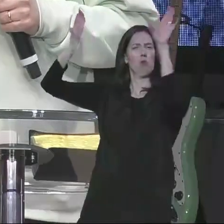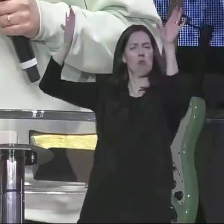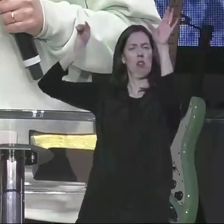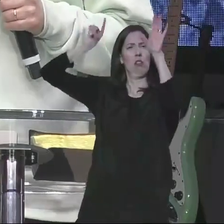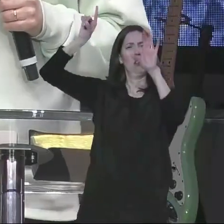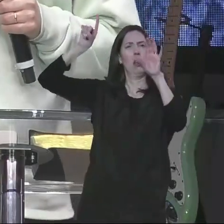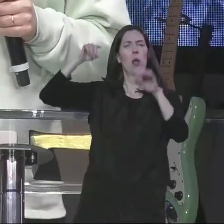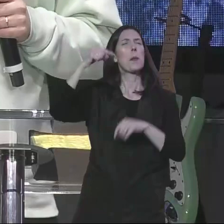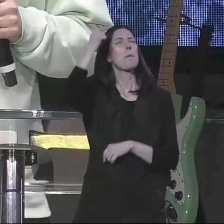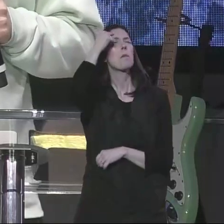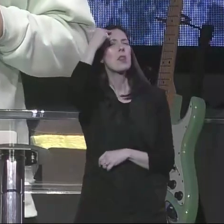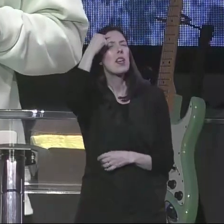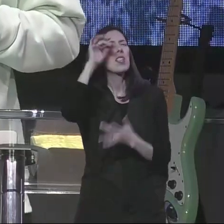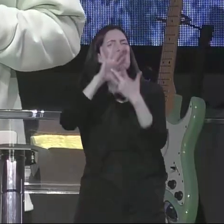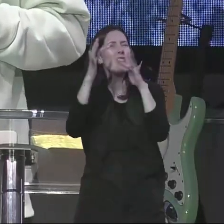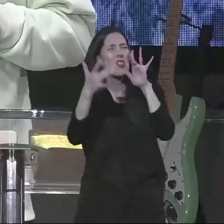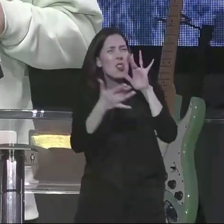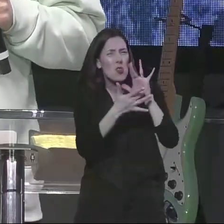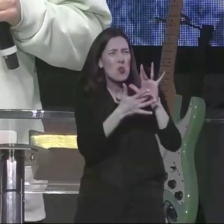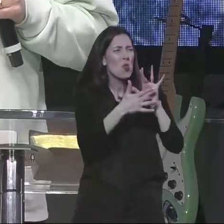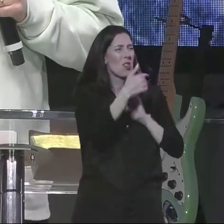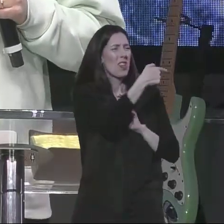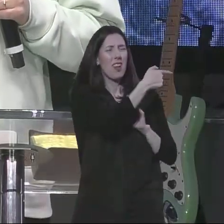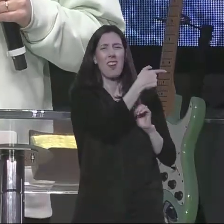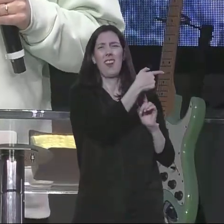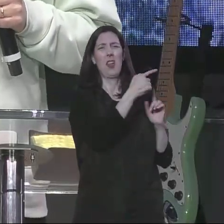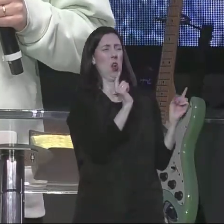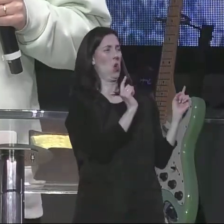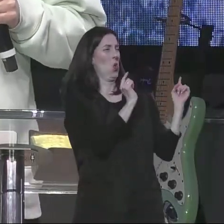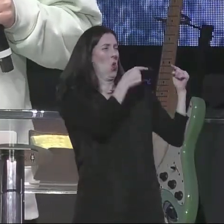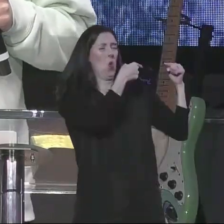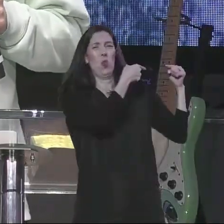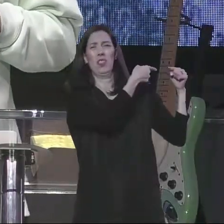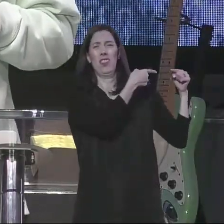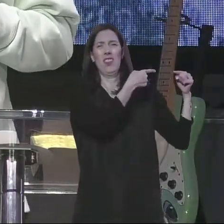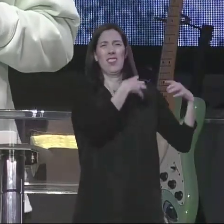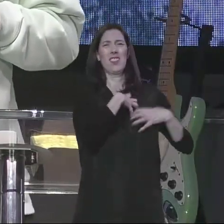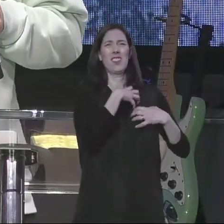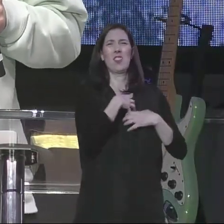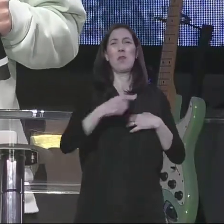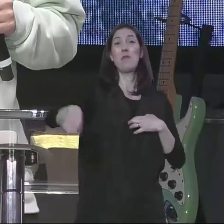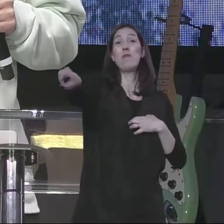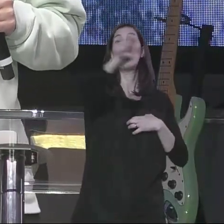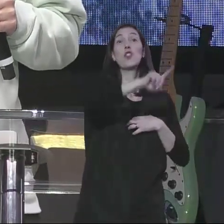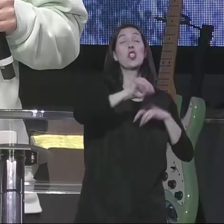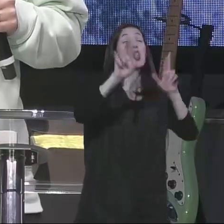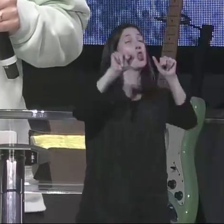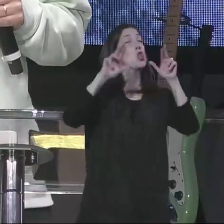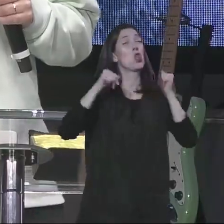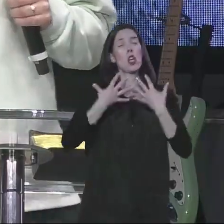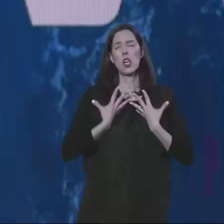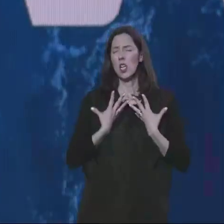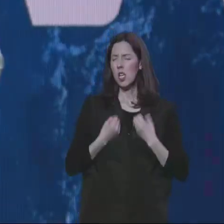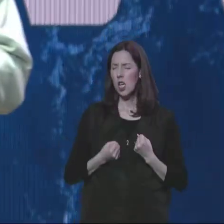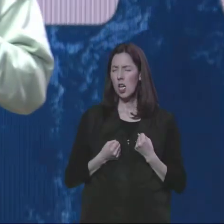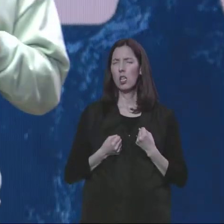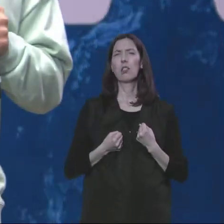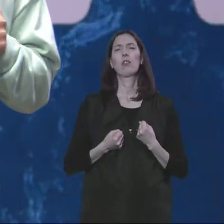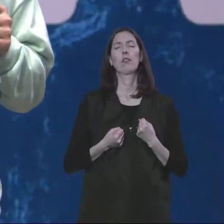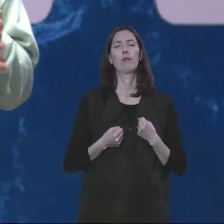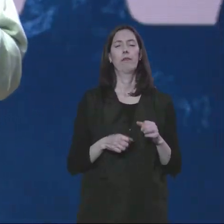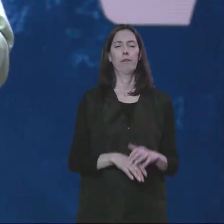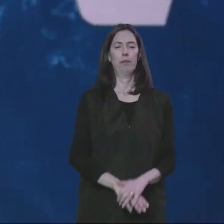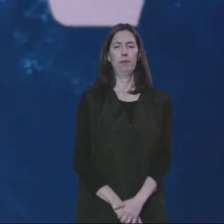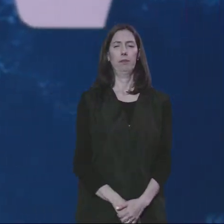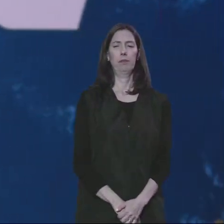tal oposição dos pecadores contra si mesmo, para que vocês não se cansem nem desanimem. Pode parar